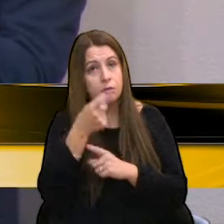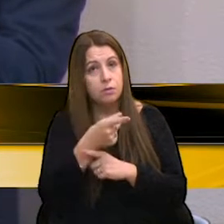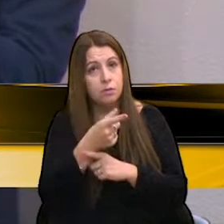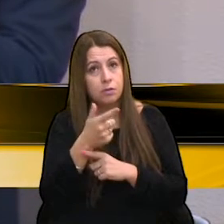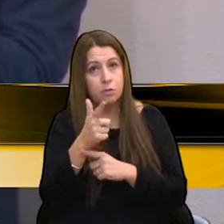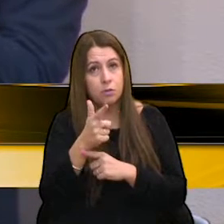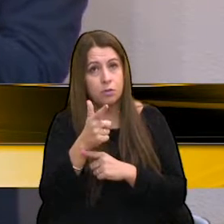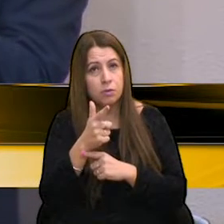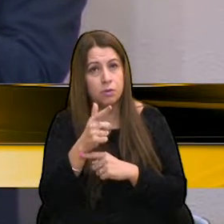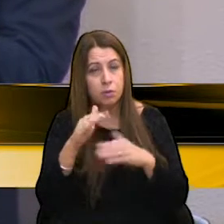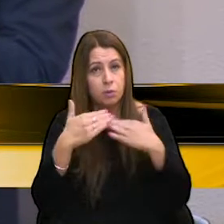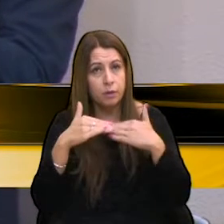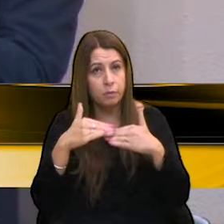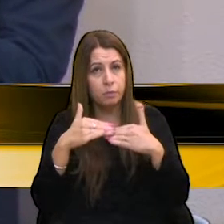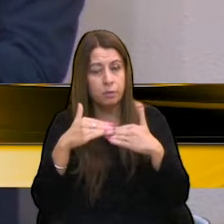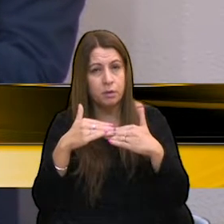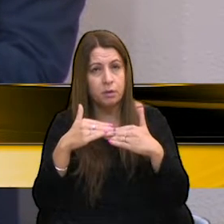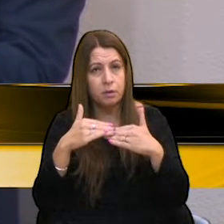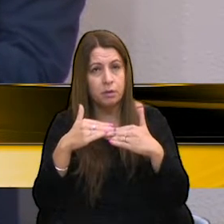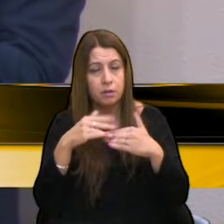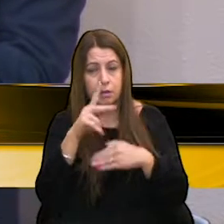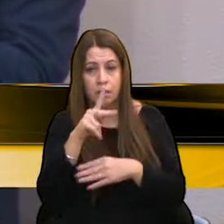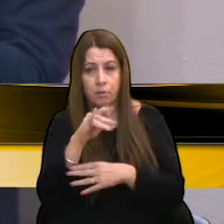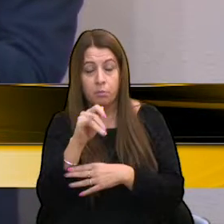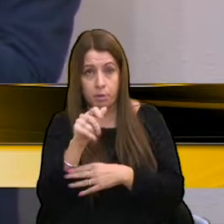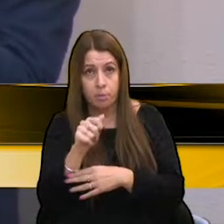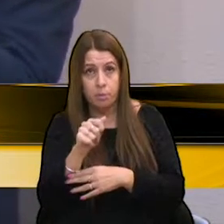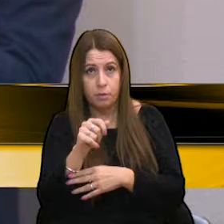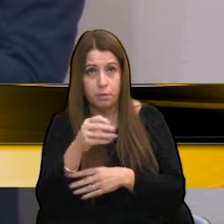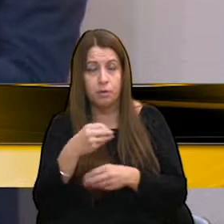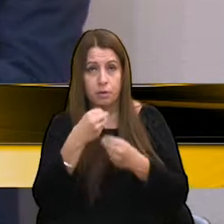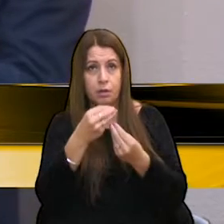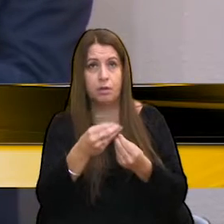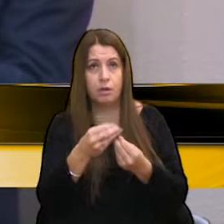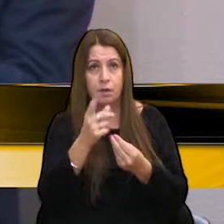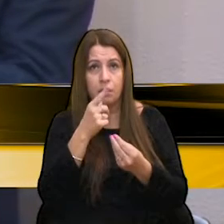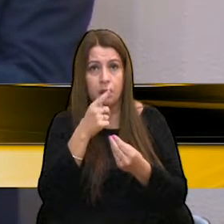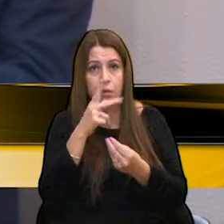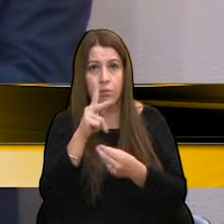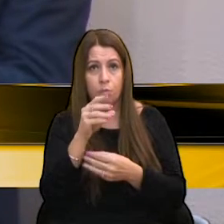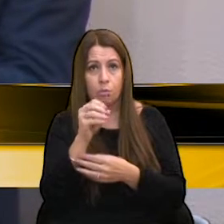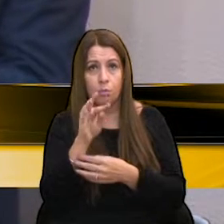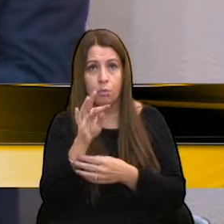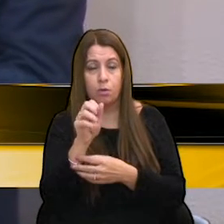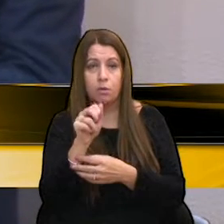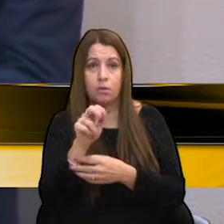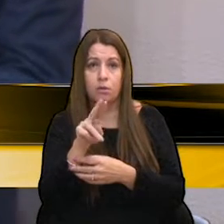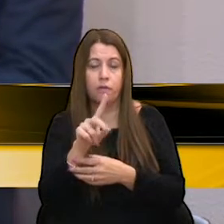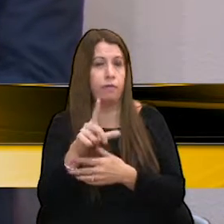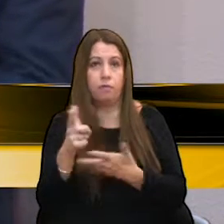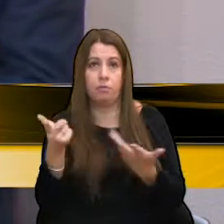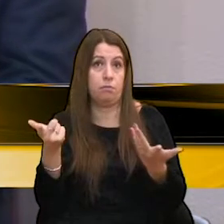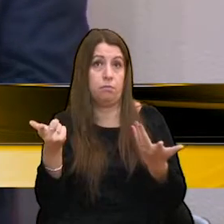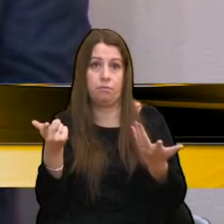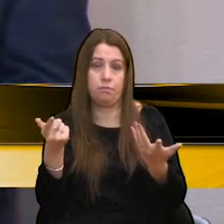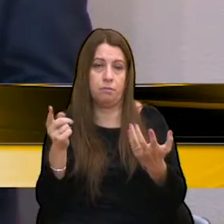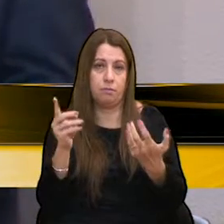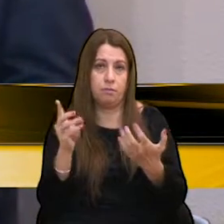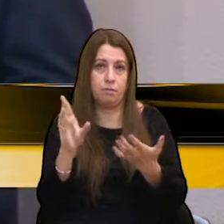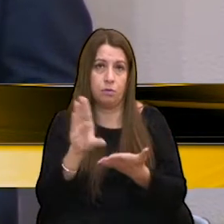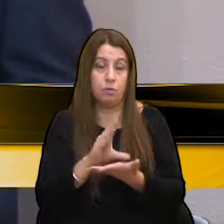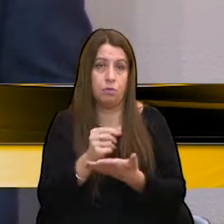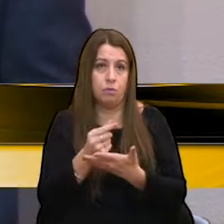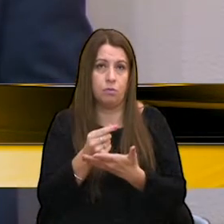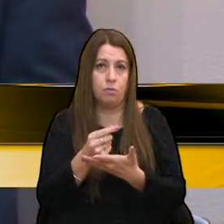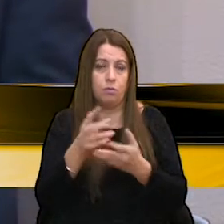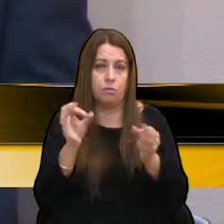não existe um caminhão que pipa, acho que favorece a água potável, né? Então, seria um recurso que